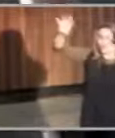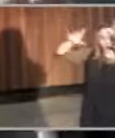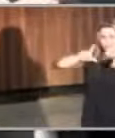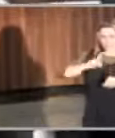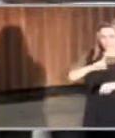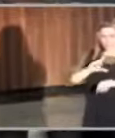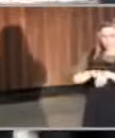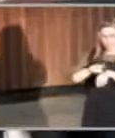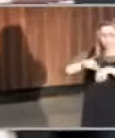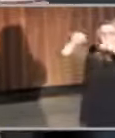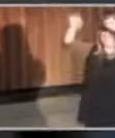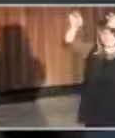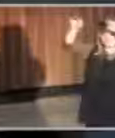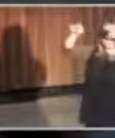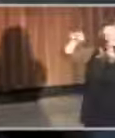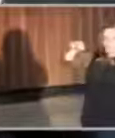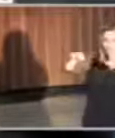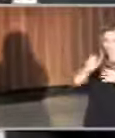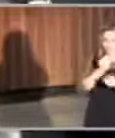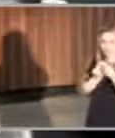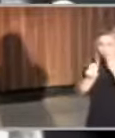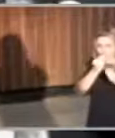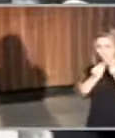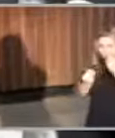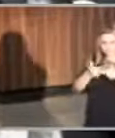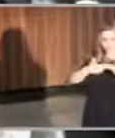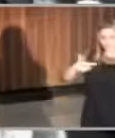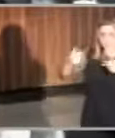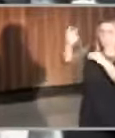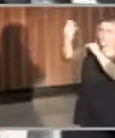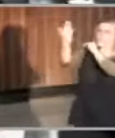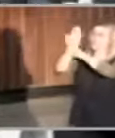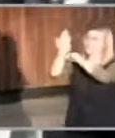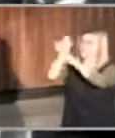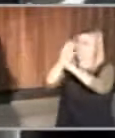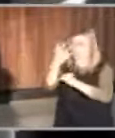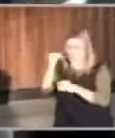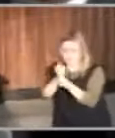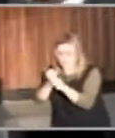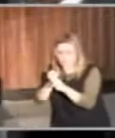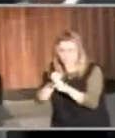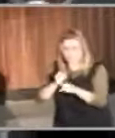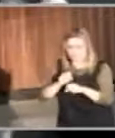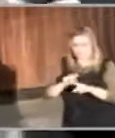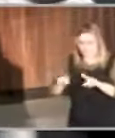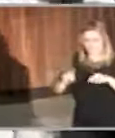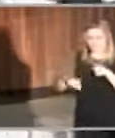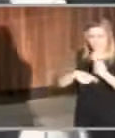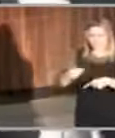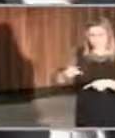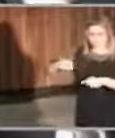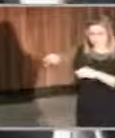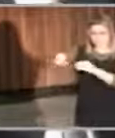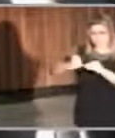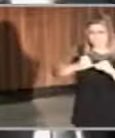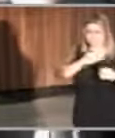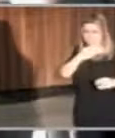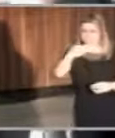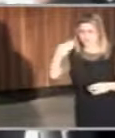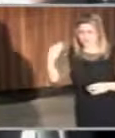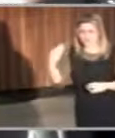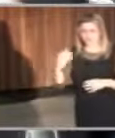o grupo que estava caminhando ali. E ficava só em cima dele como uma sombrinha